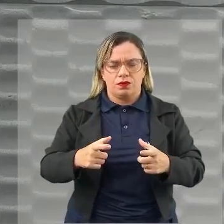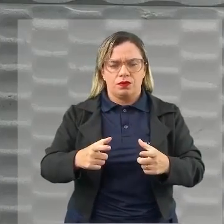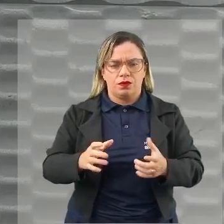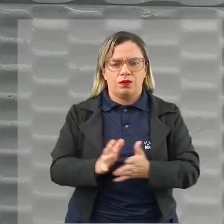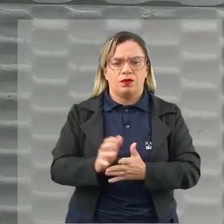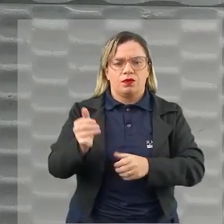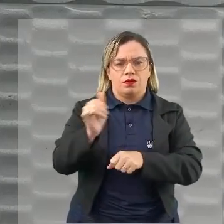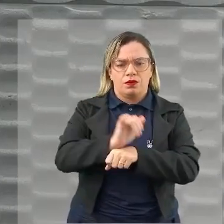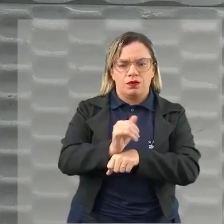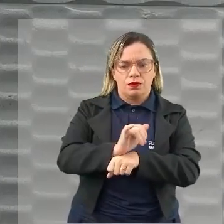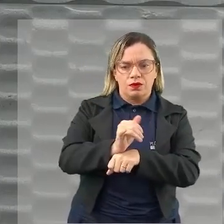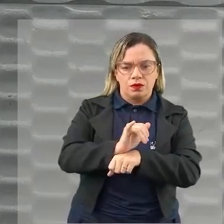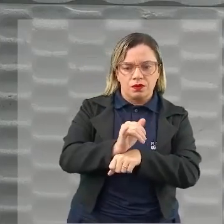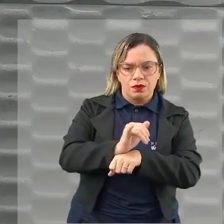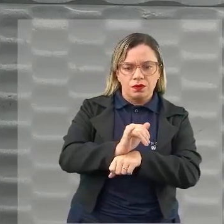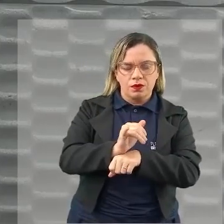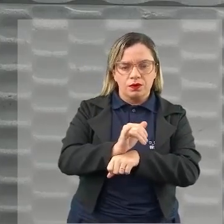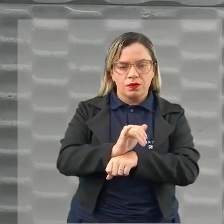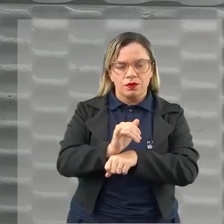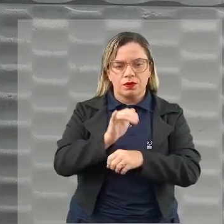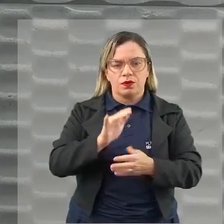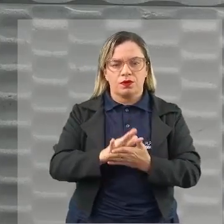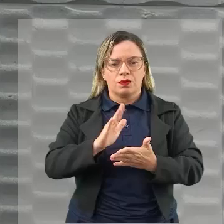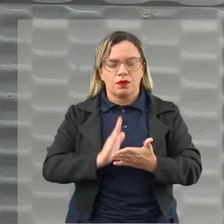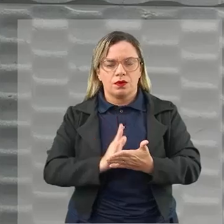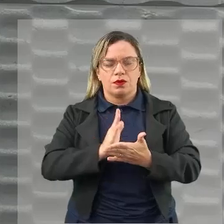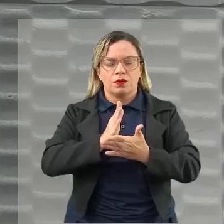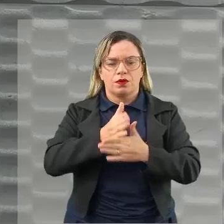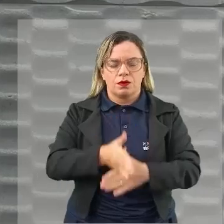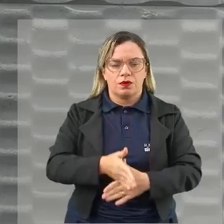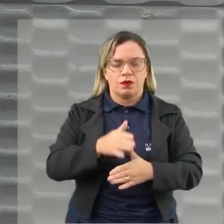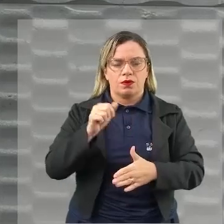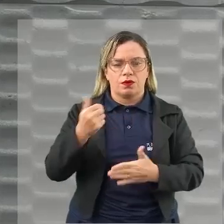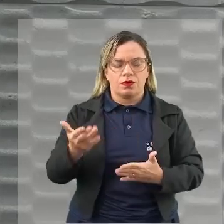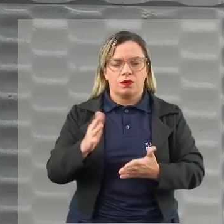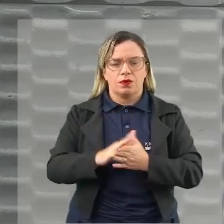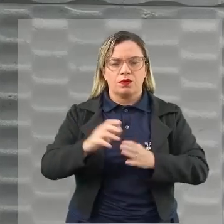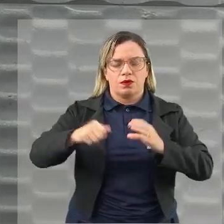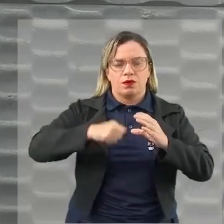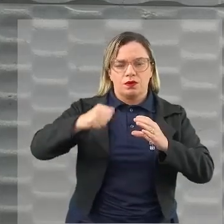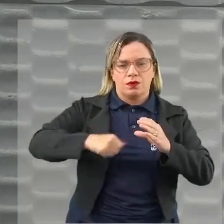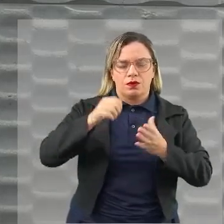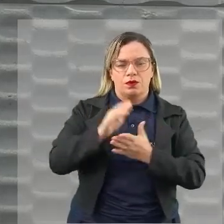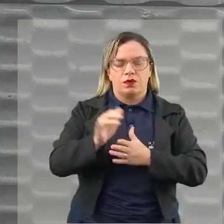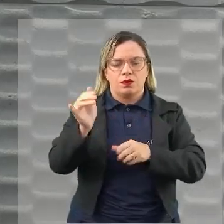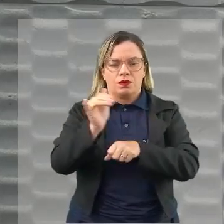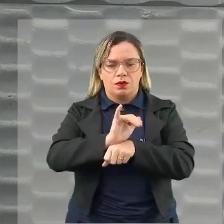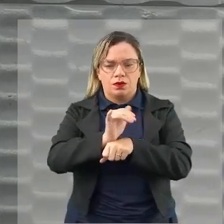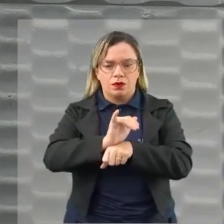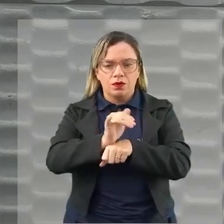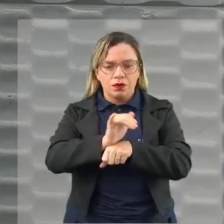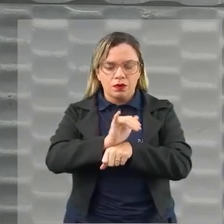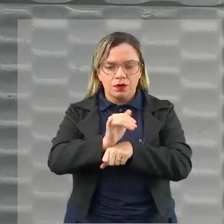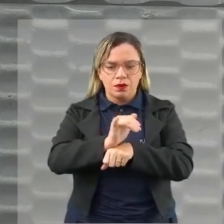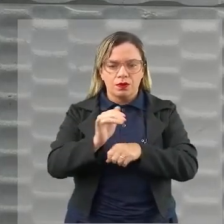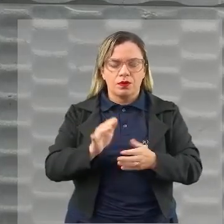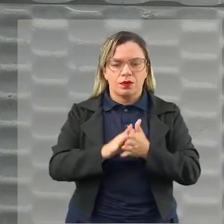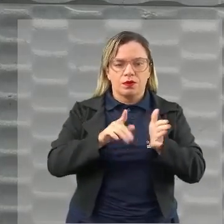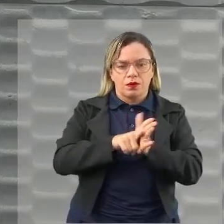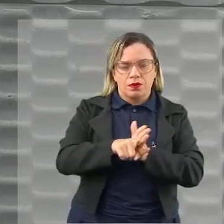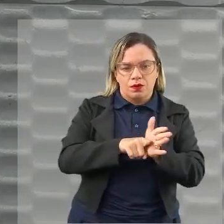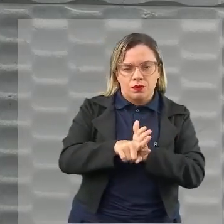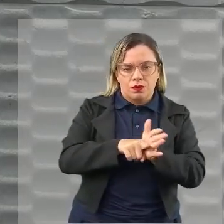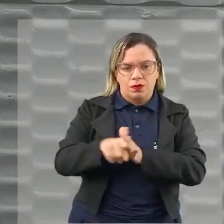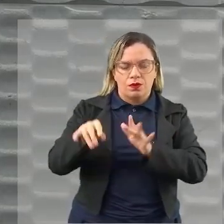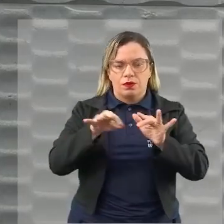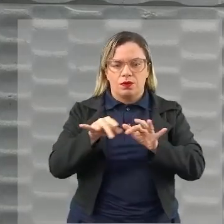No YouTube, tá? Então você vai acessar lá essa plataforma de vídeos do YouTube, né? E você vai pesquisar,